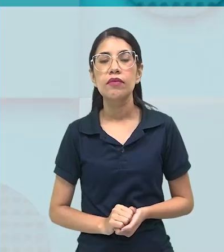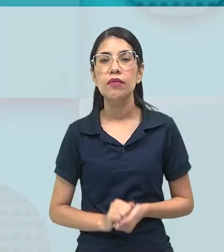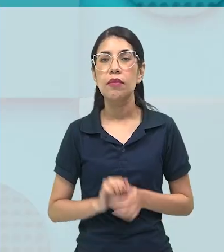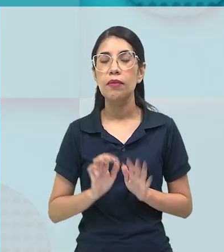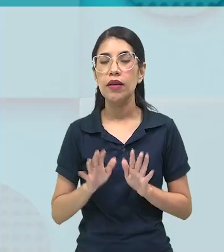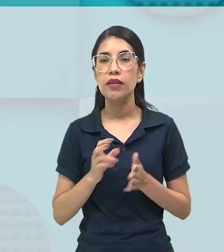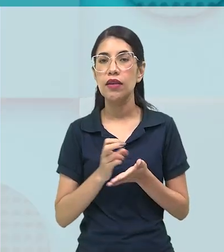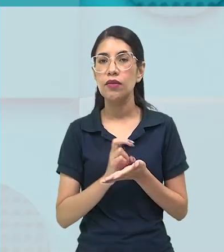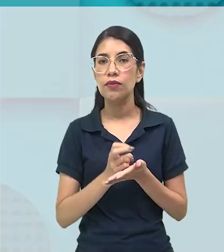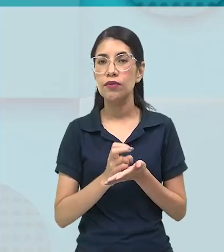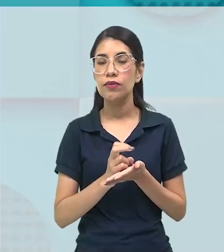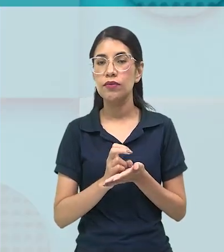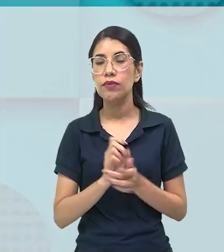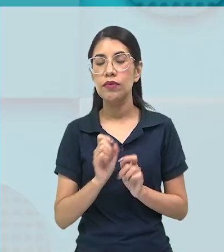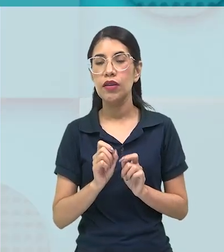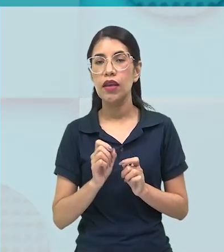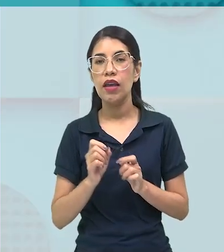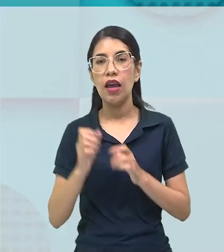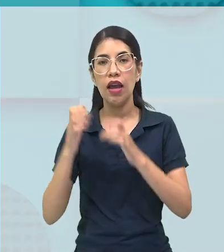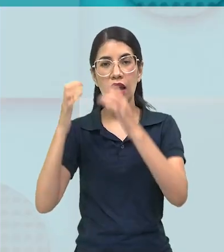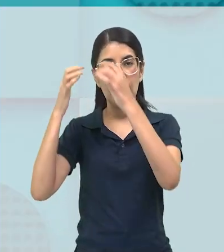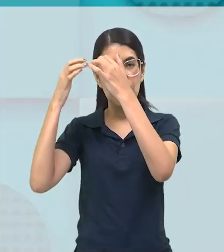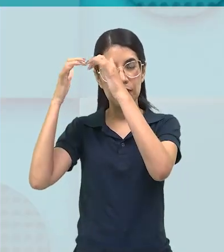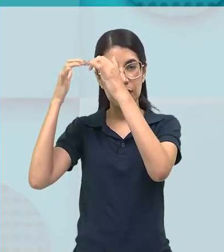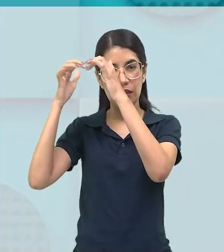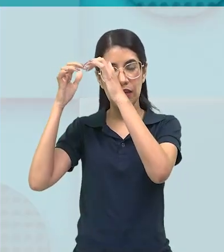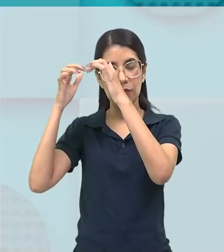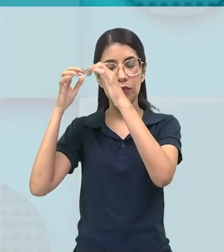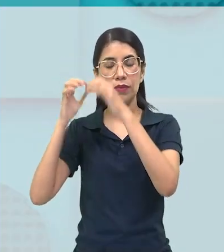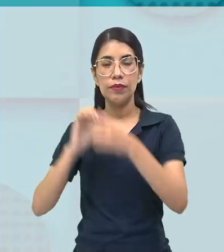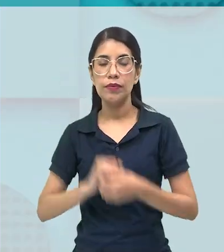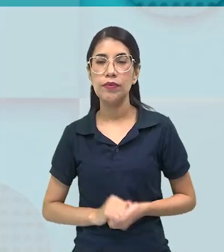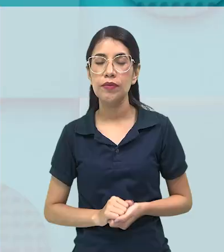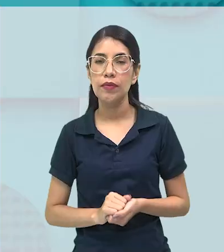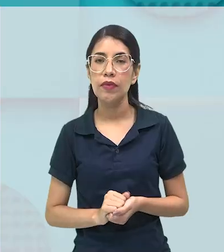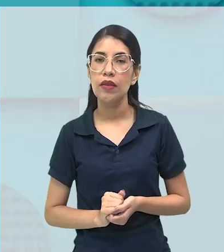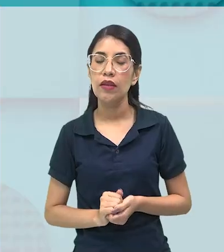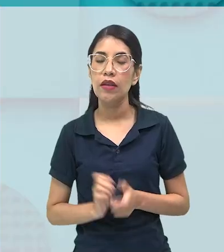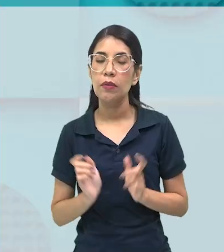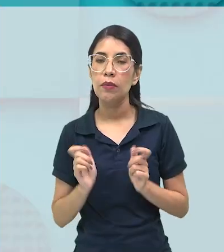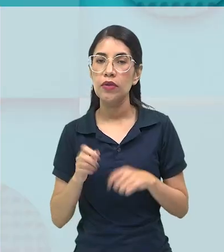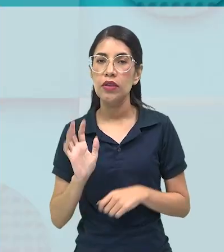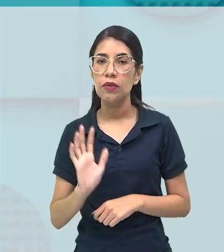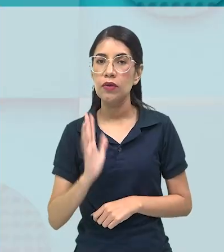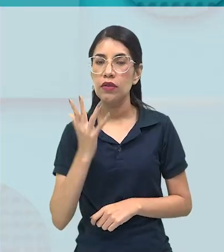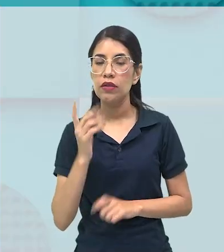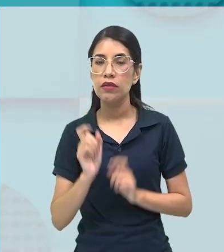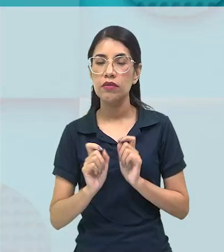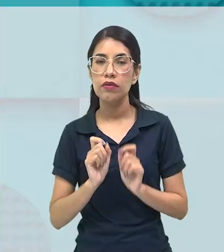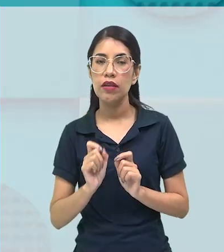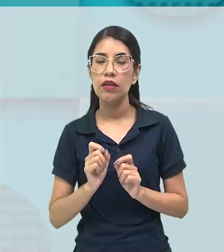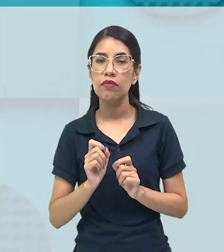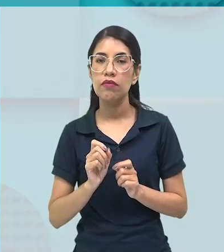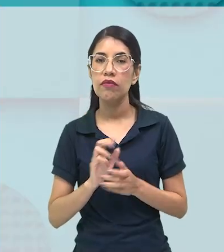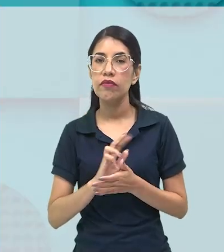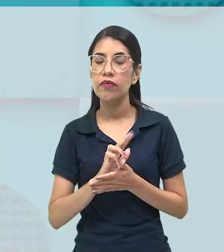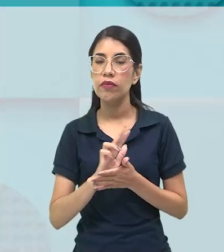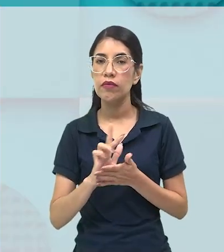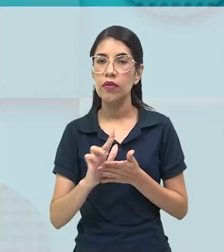convulsão é justamente essa questão da descarga no cérebro. A pessoa ela pode, por vários